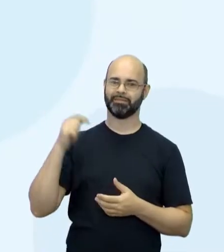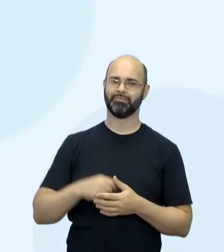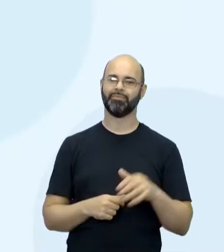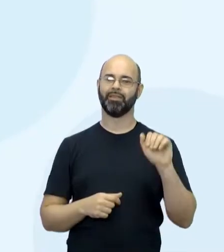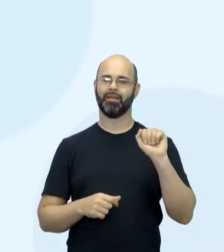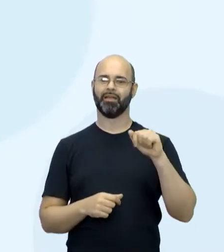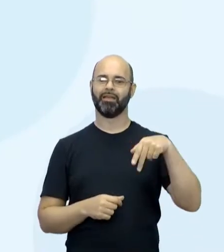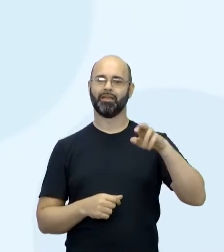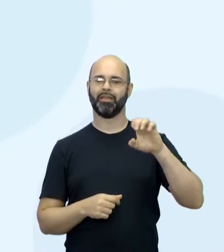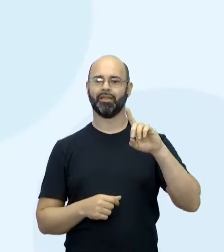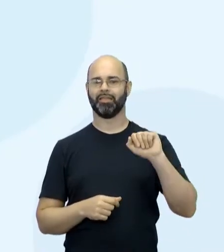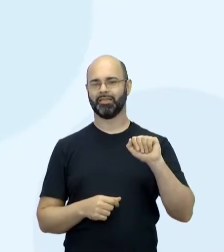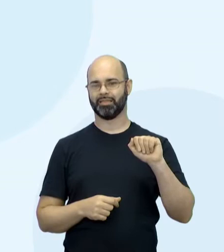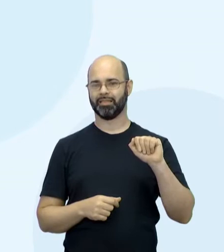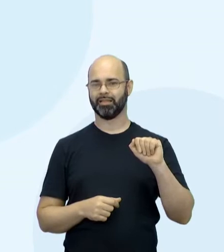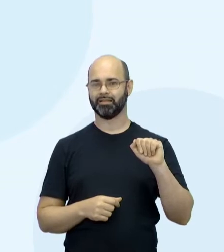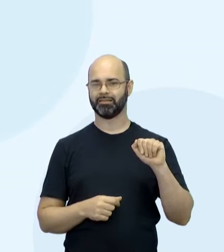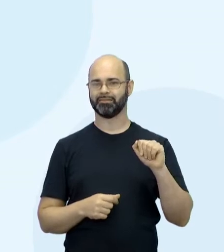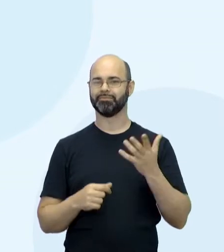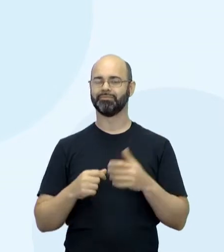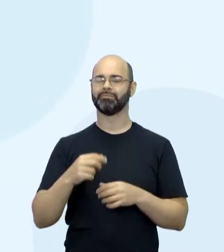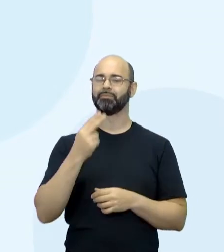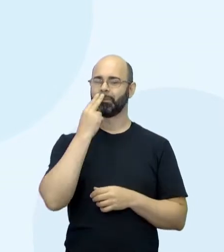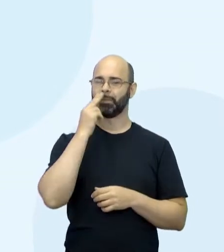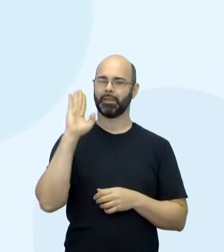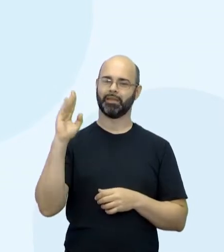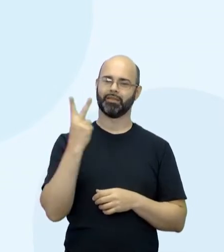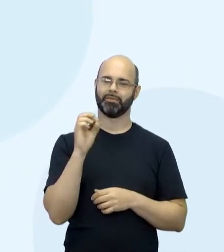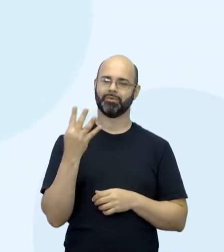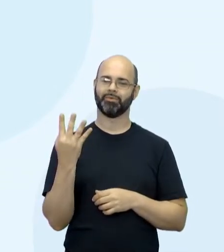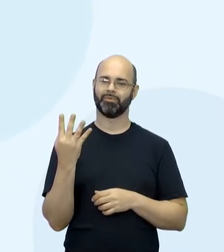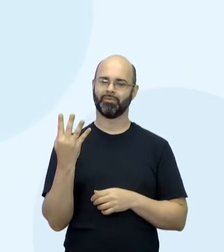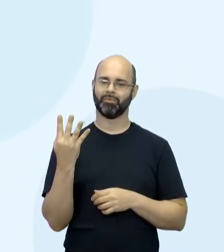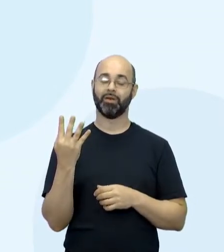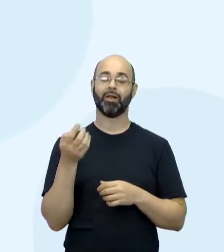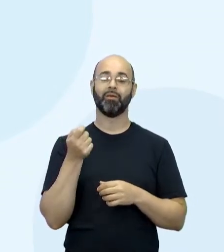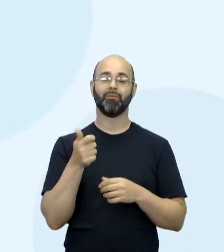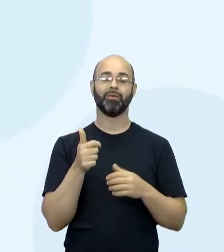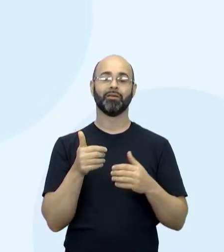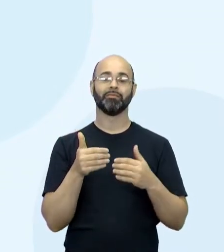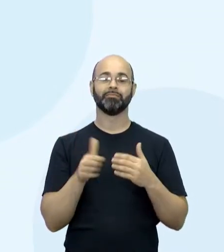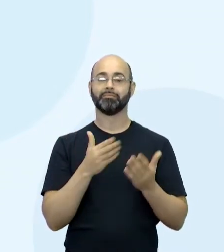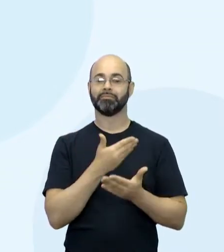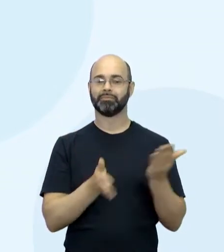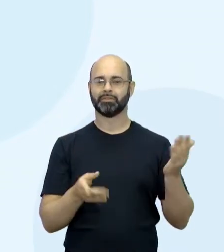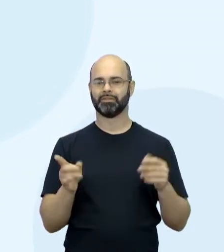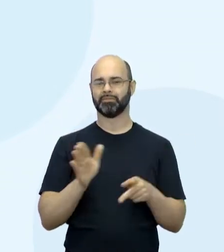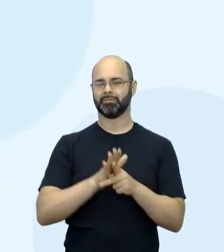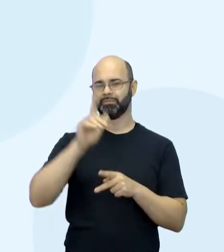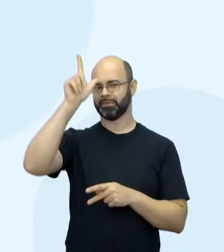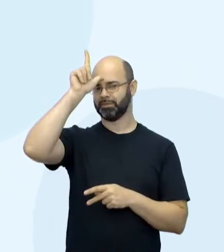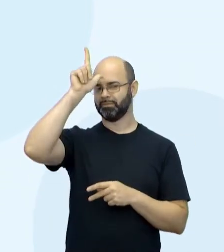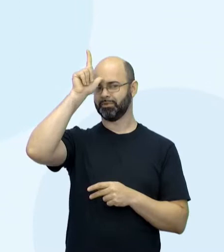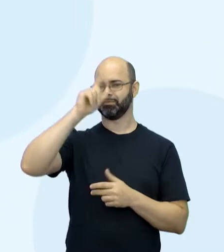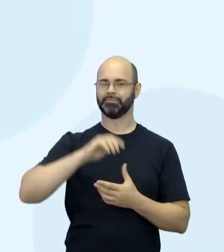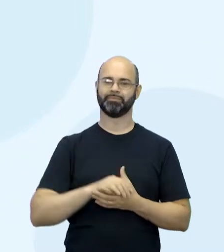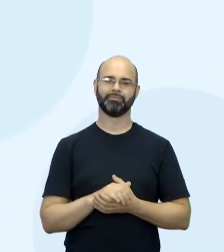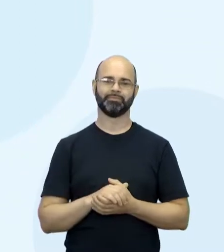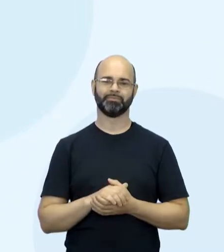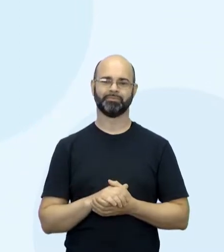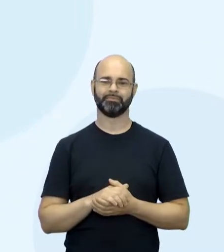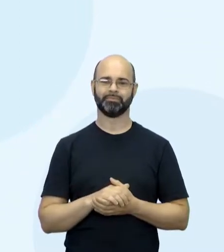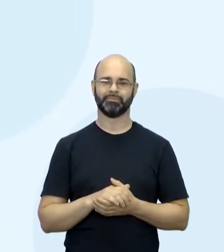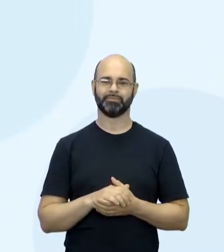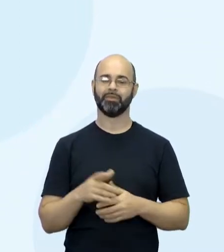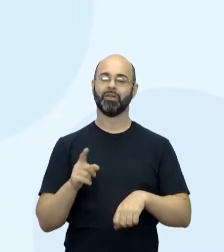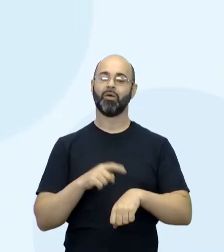Queda, As Últimas Horas de Hitler, de 2004. Ele é um filme alemão. Olha só, tá aqui, ó, tá indicando que é um alemão. Assista, esse